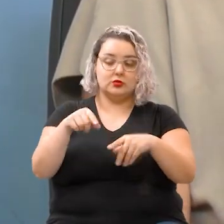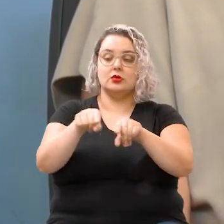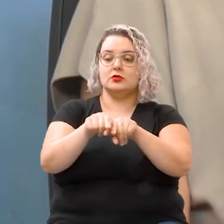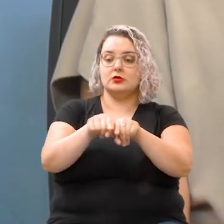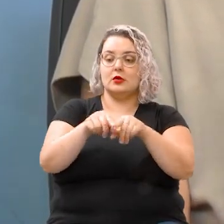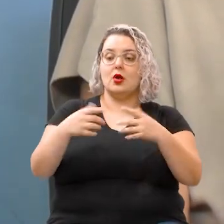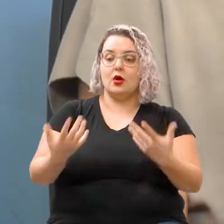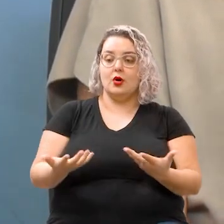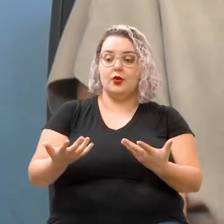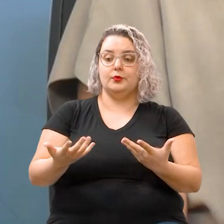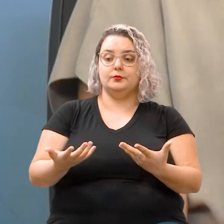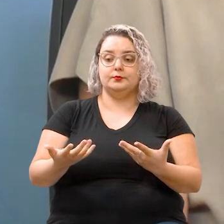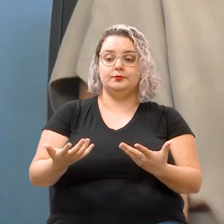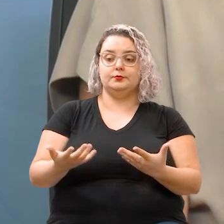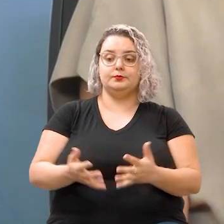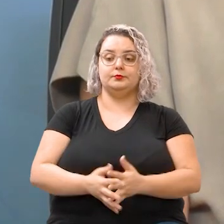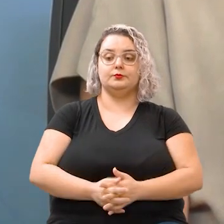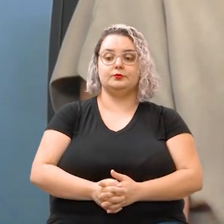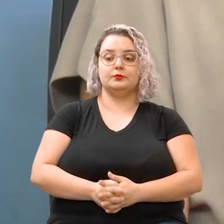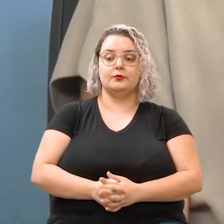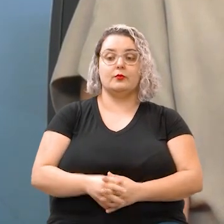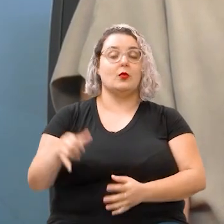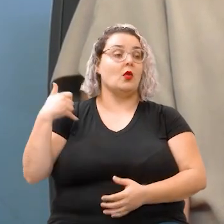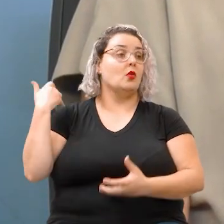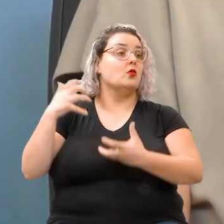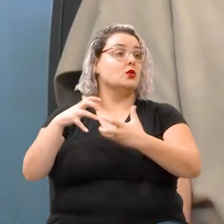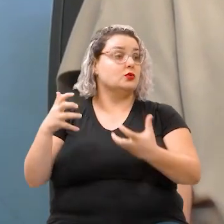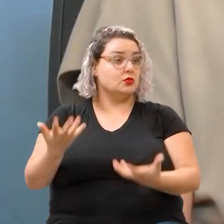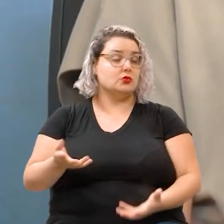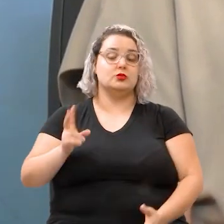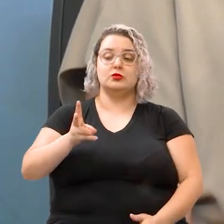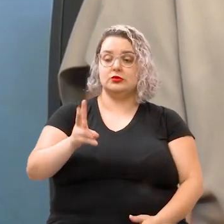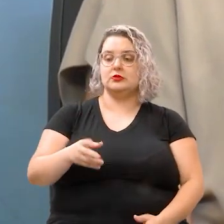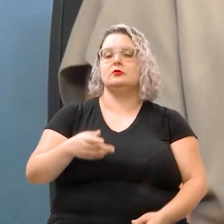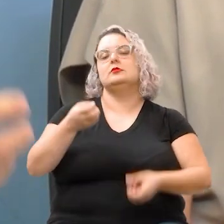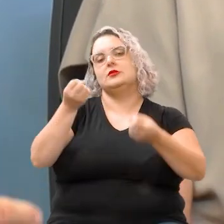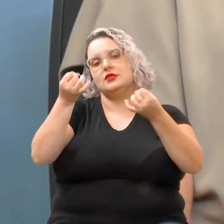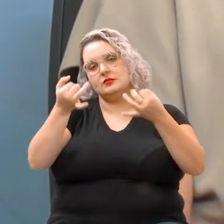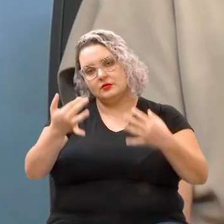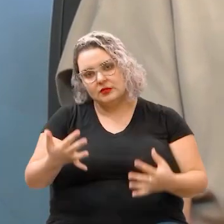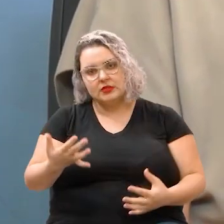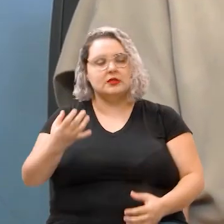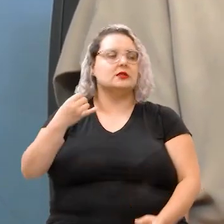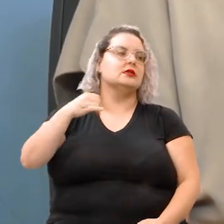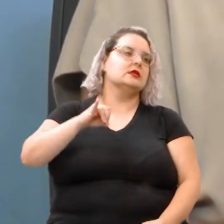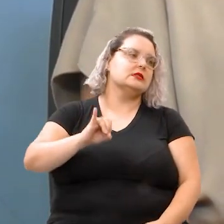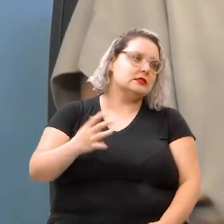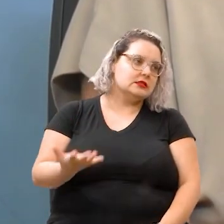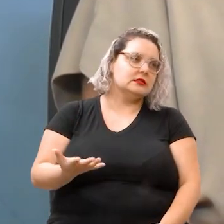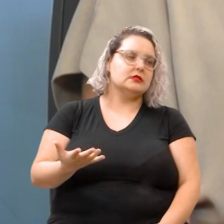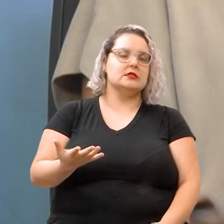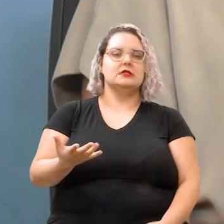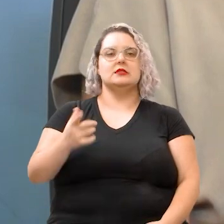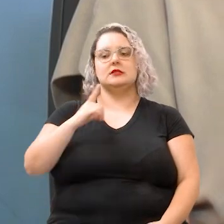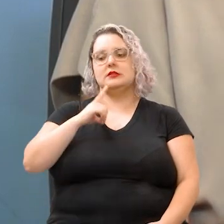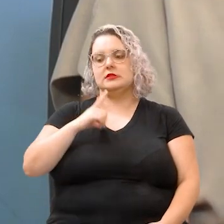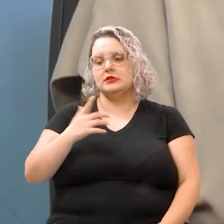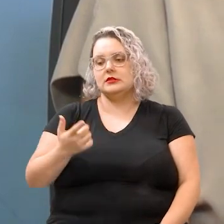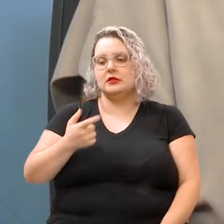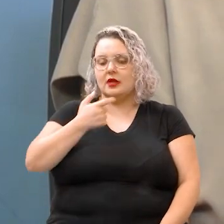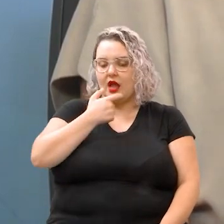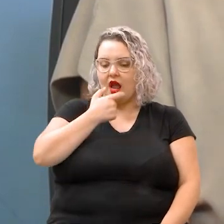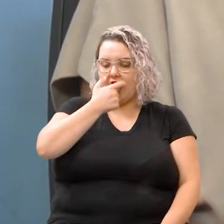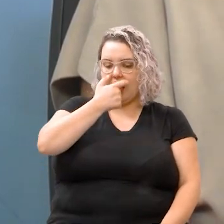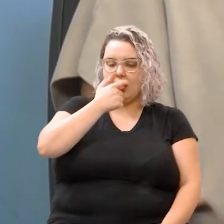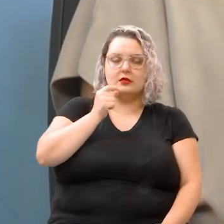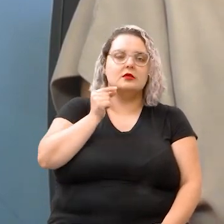também. O idoso, a gente sempre passa para ele. Se você eventualmente tem aí algum